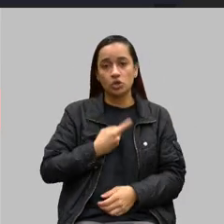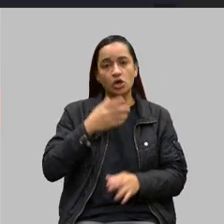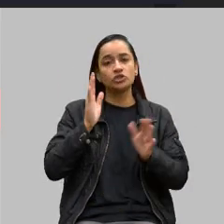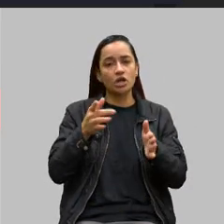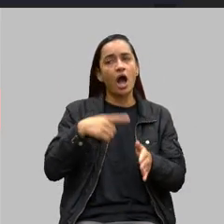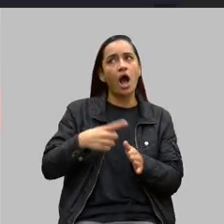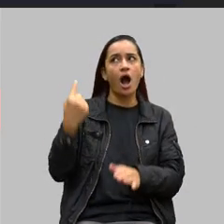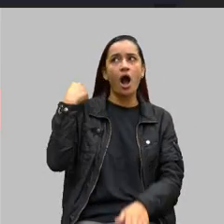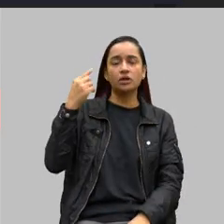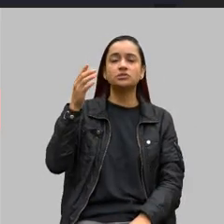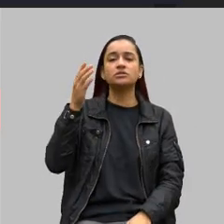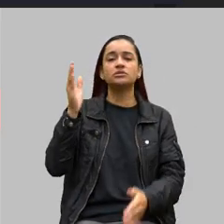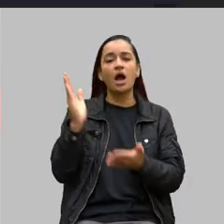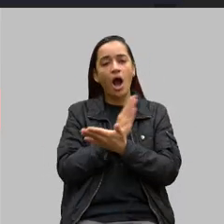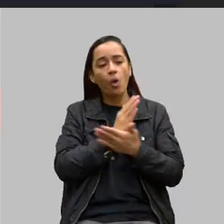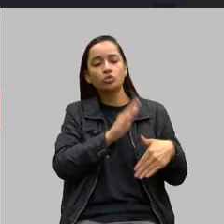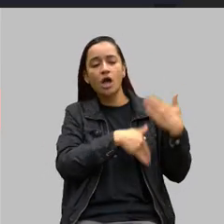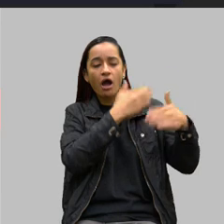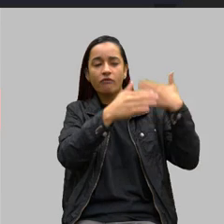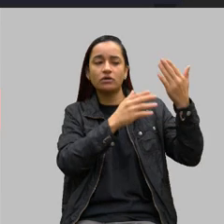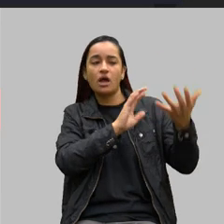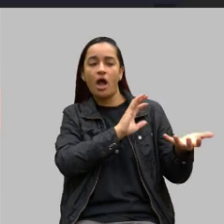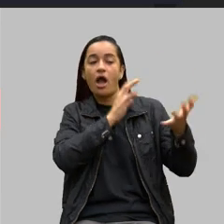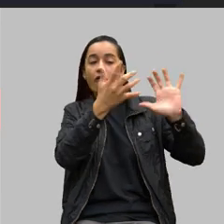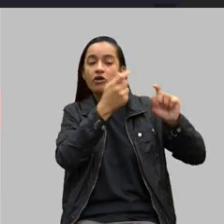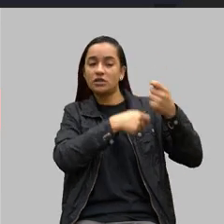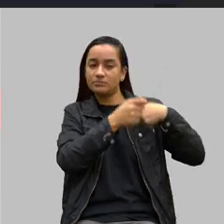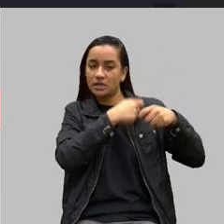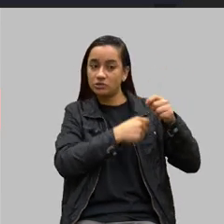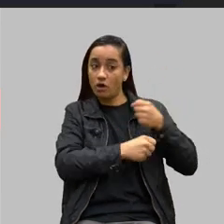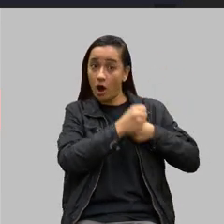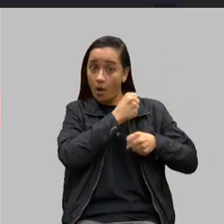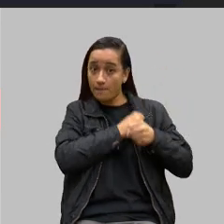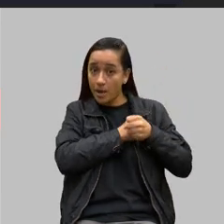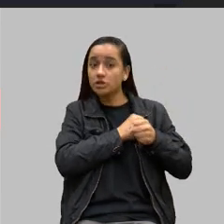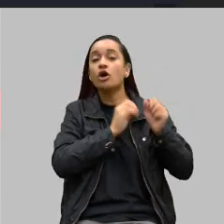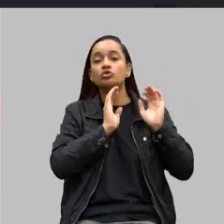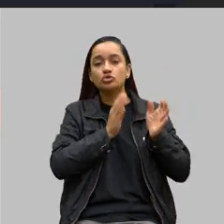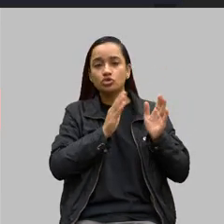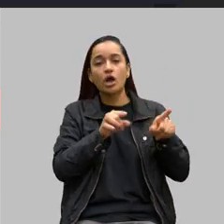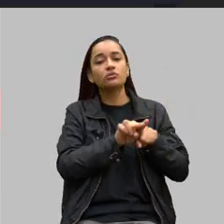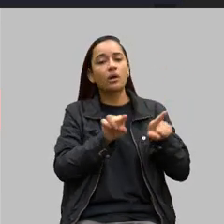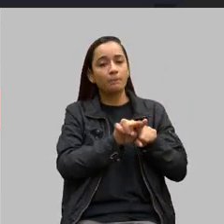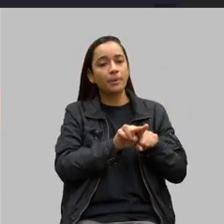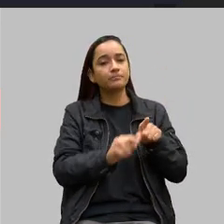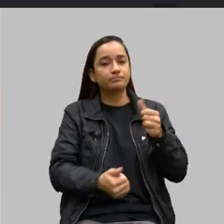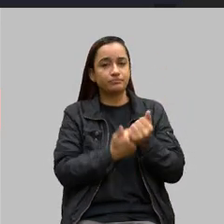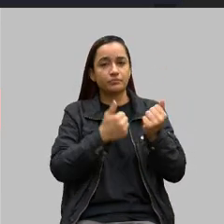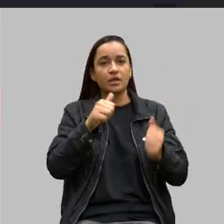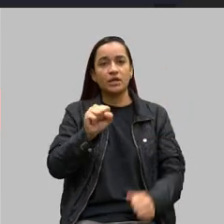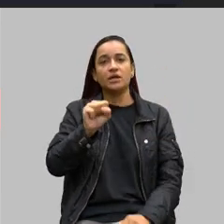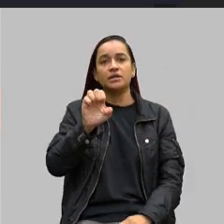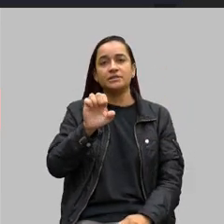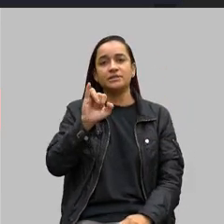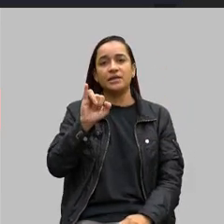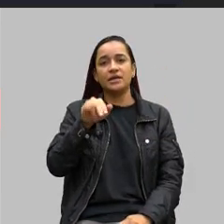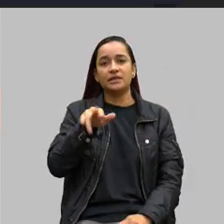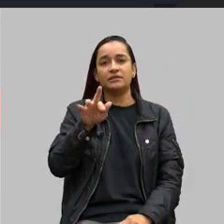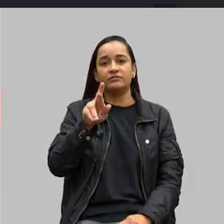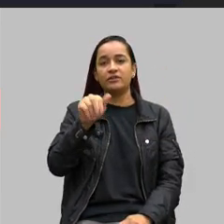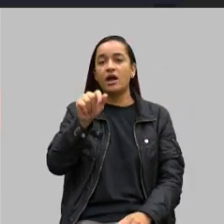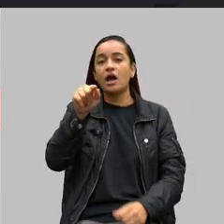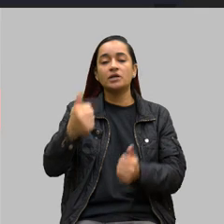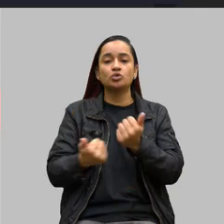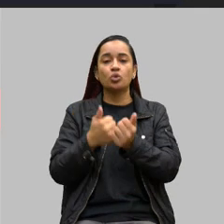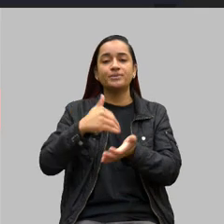relevantes a Re forma administrativa do ano passado criou dentro da estrutura da seinfra né uma subsecretaria de regulação de